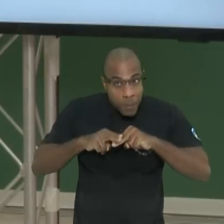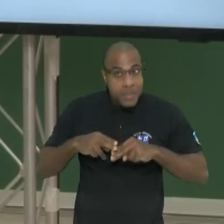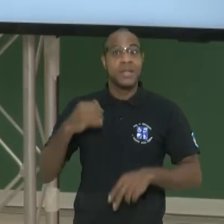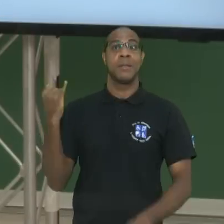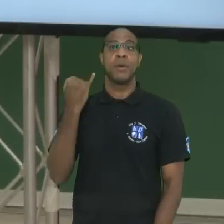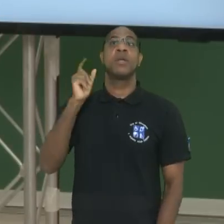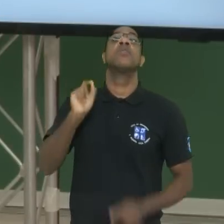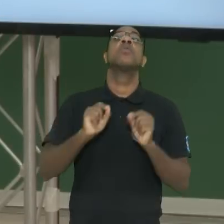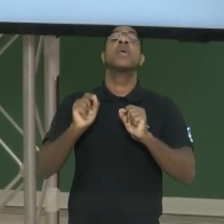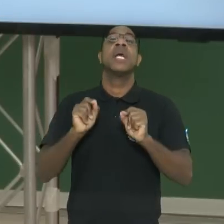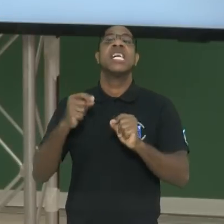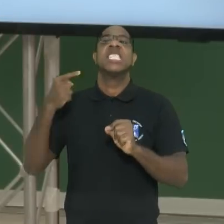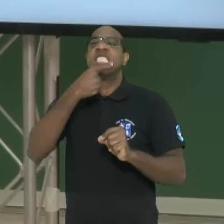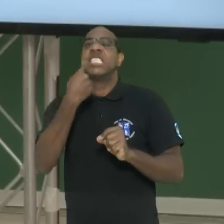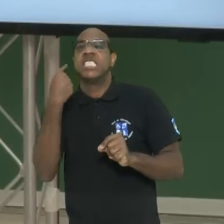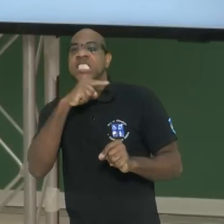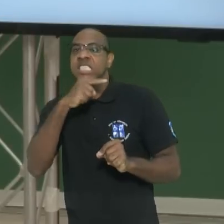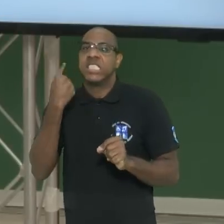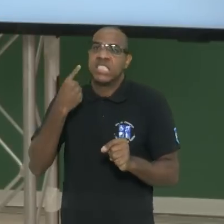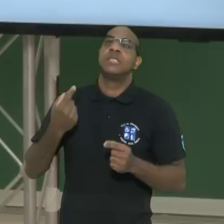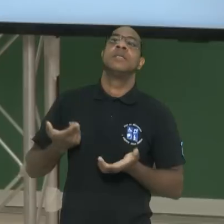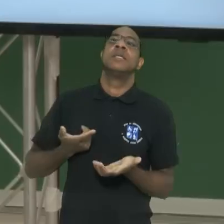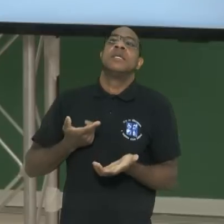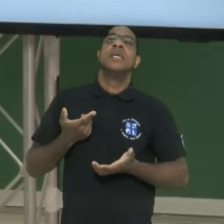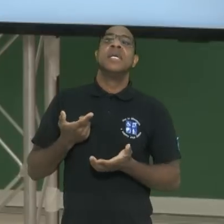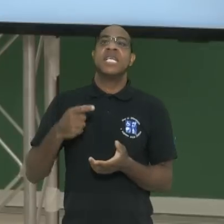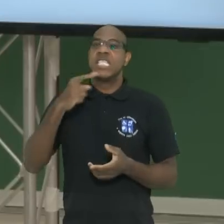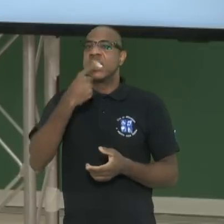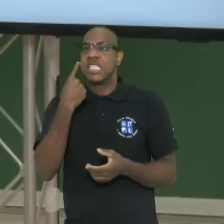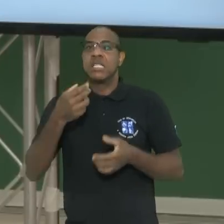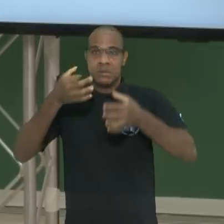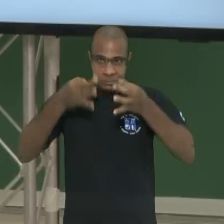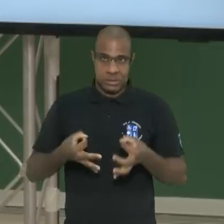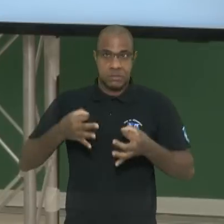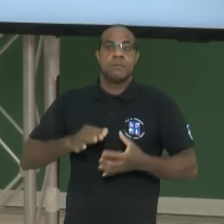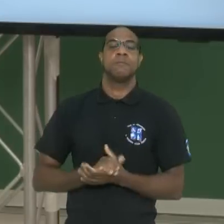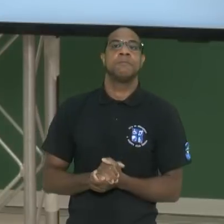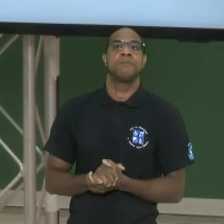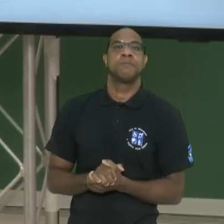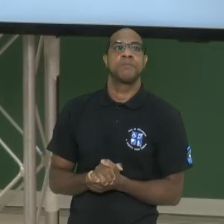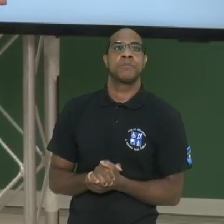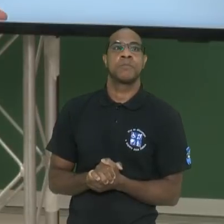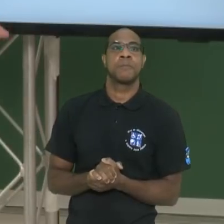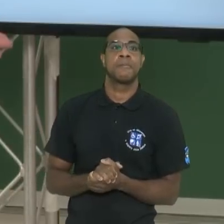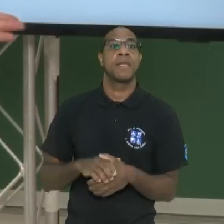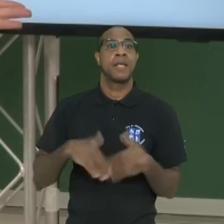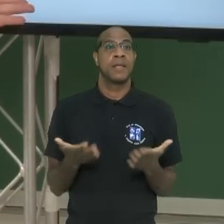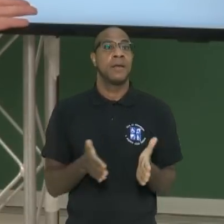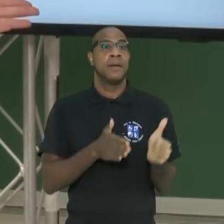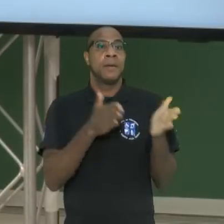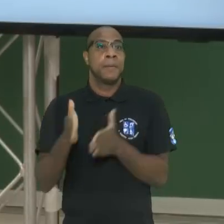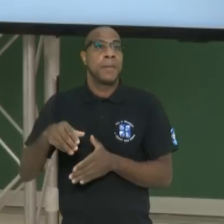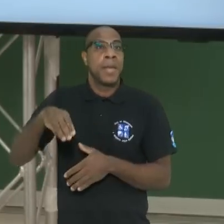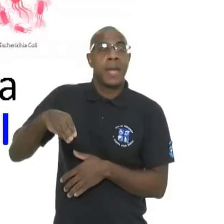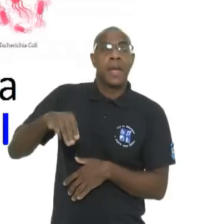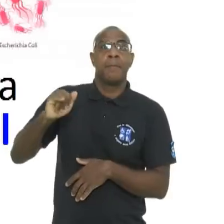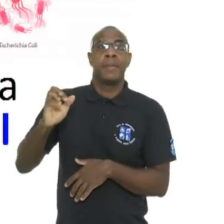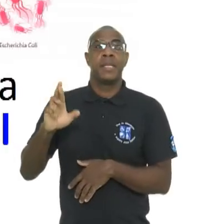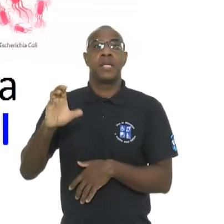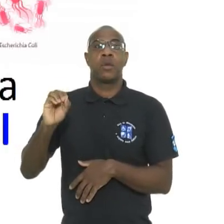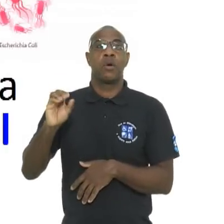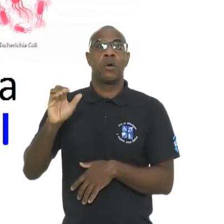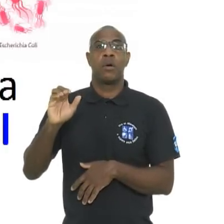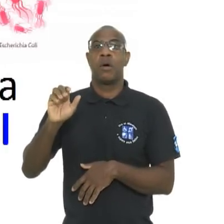refeições. Antes de dormir, na hora que acorda e depois de cada uma das suas refeições. E para a microflora